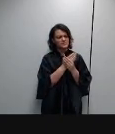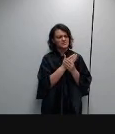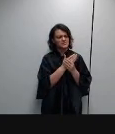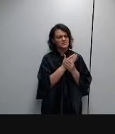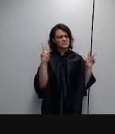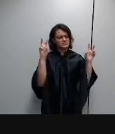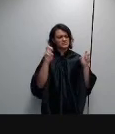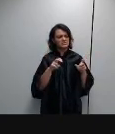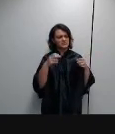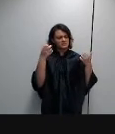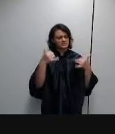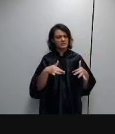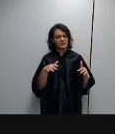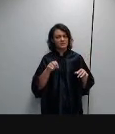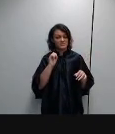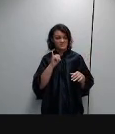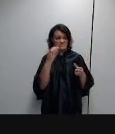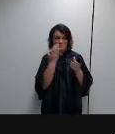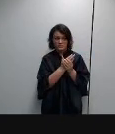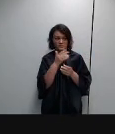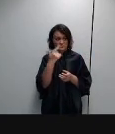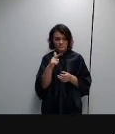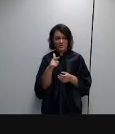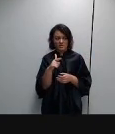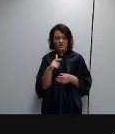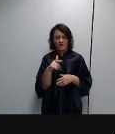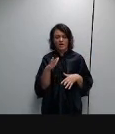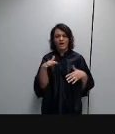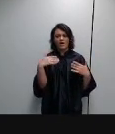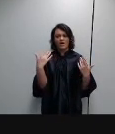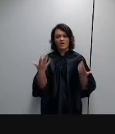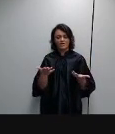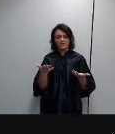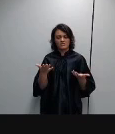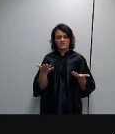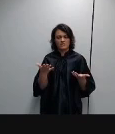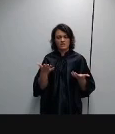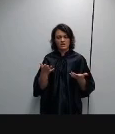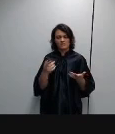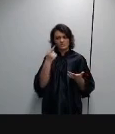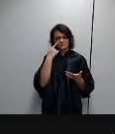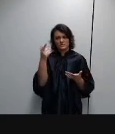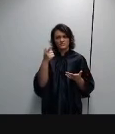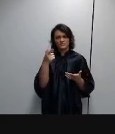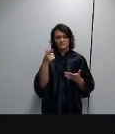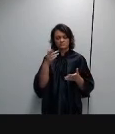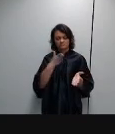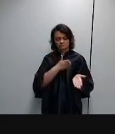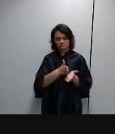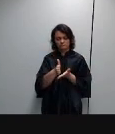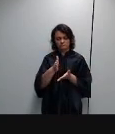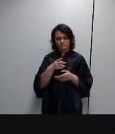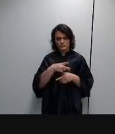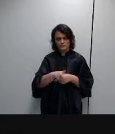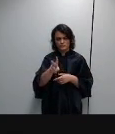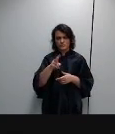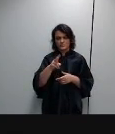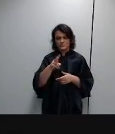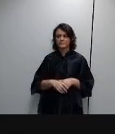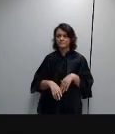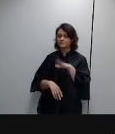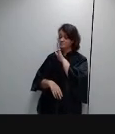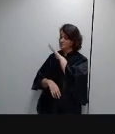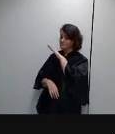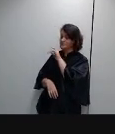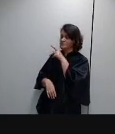destacar porque se não tiver a gente então vai no caso a proclamar o bloco os residentes ou indagação a vossa excelência